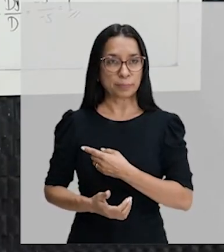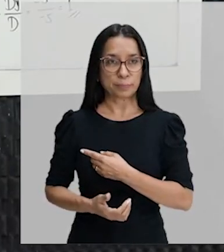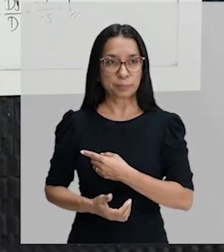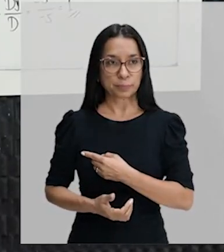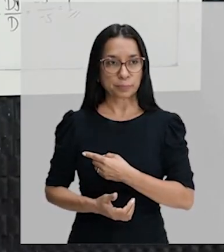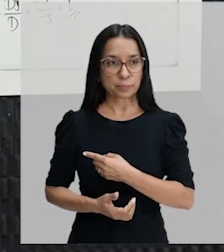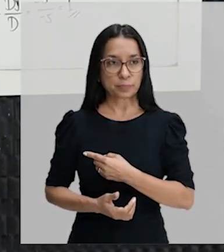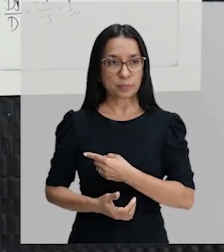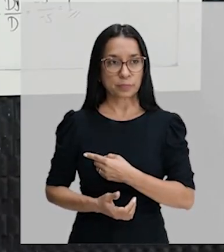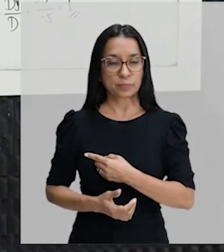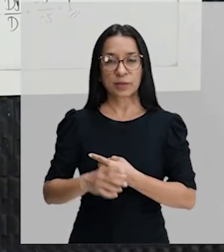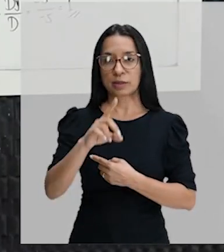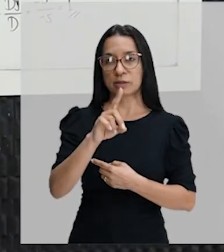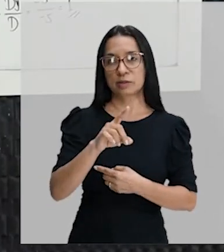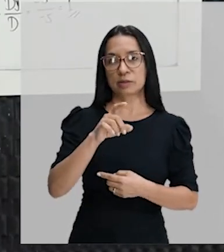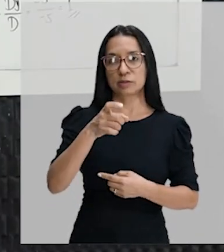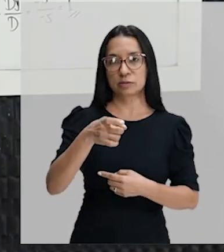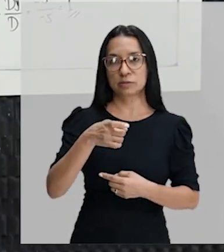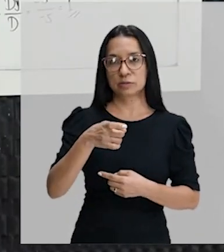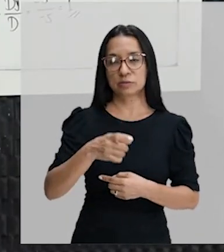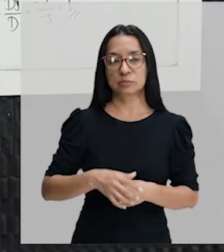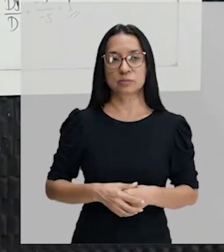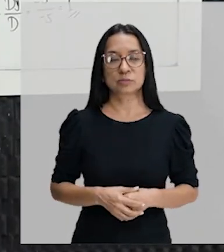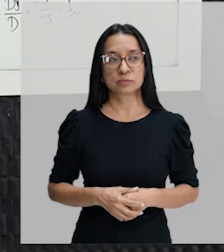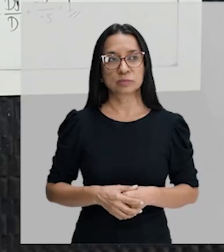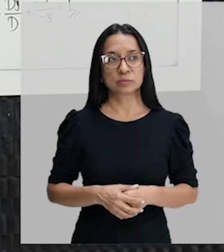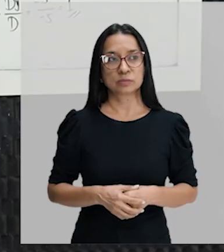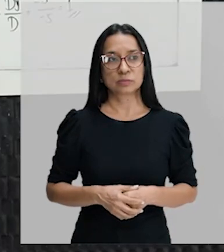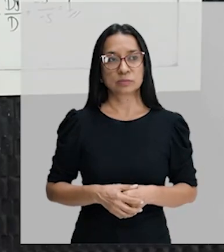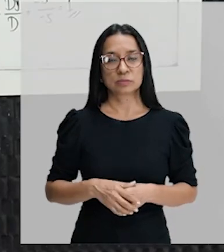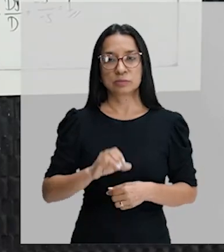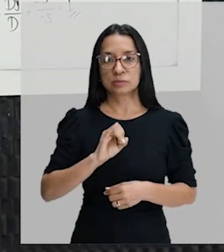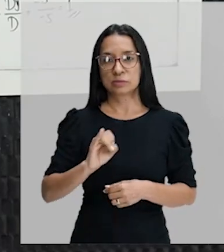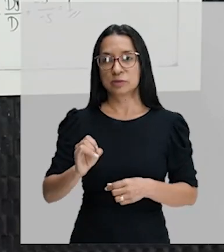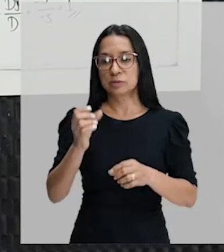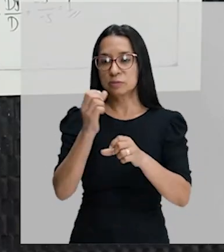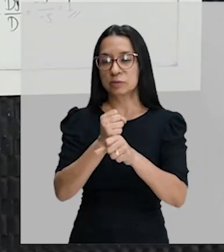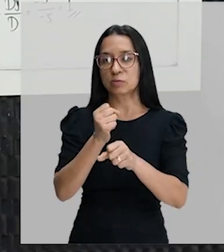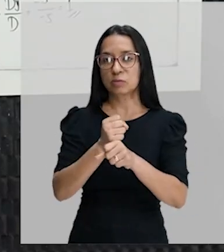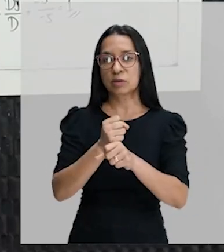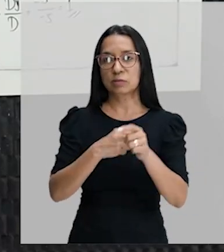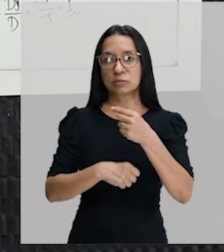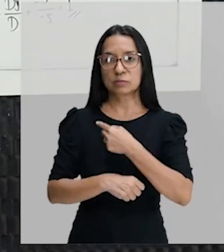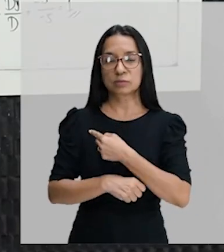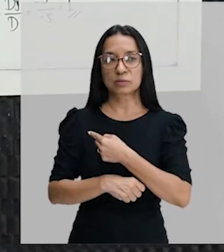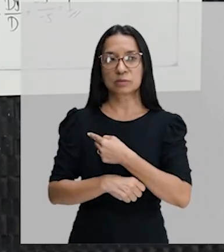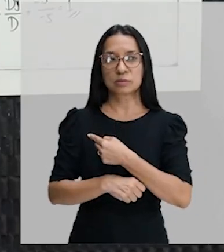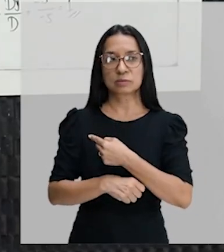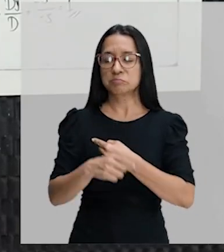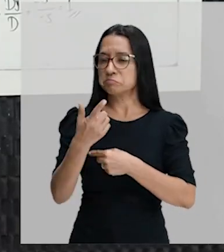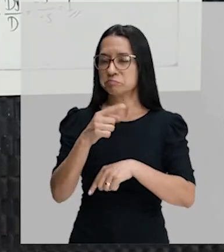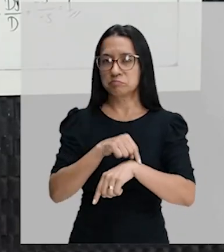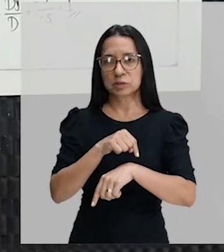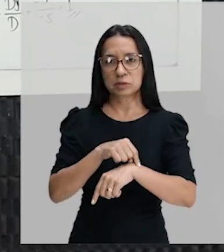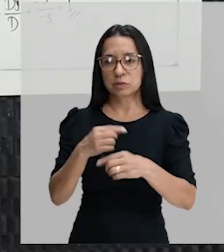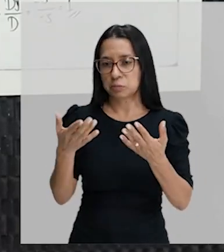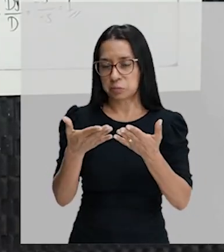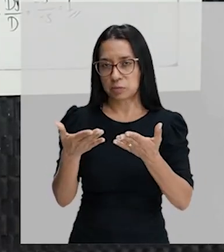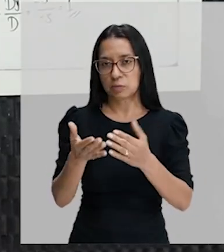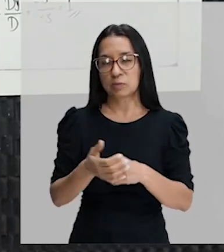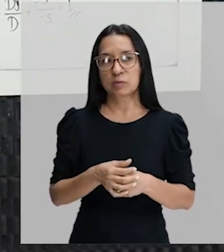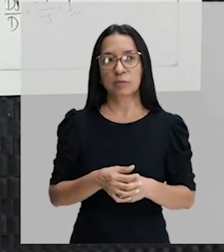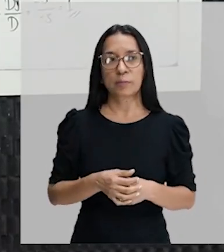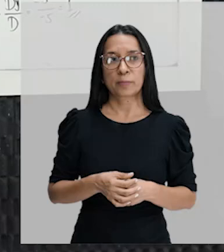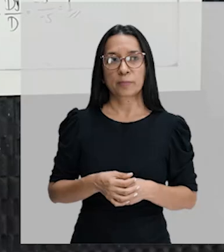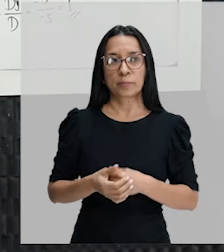o dx. Turma, se nós formos calcular isso aqui, não vai dar tempo da gente fazer isso agora, pelo método